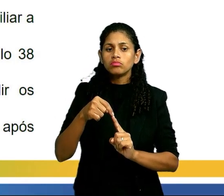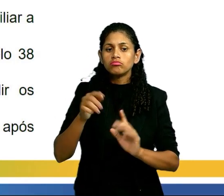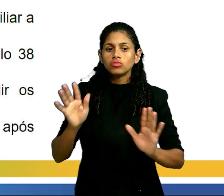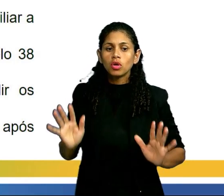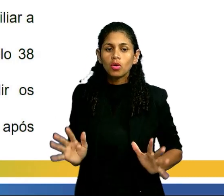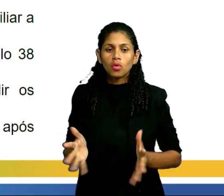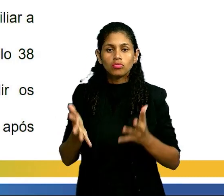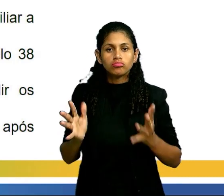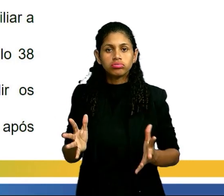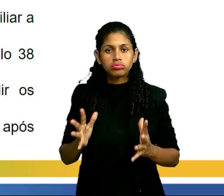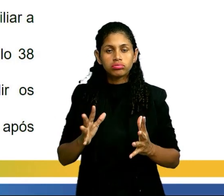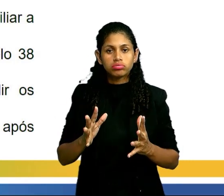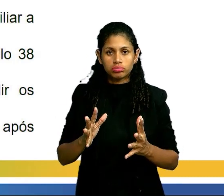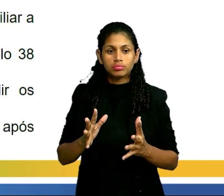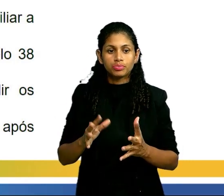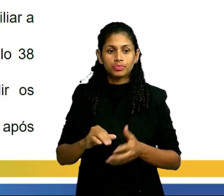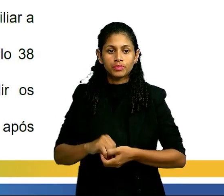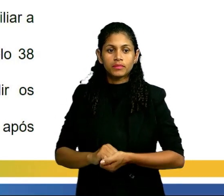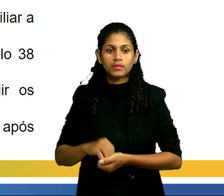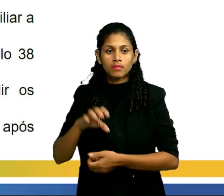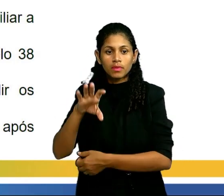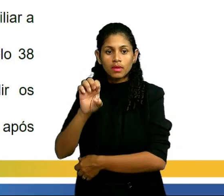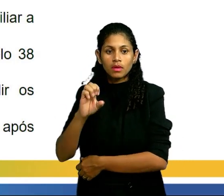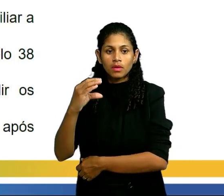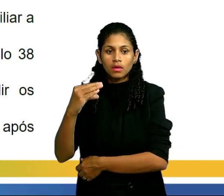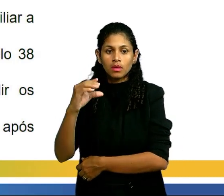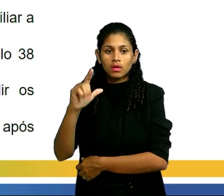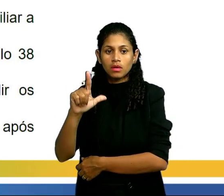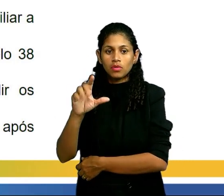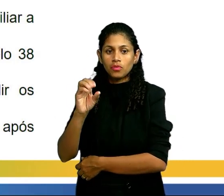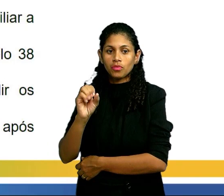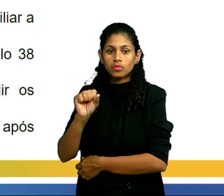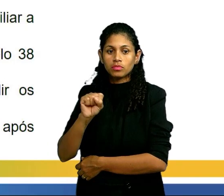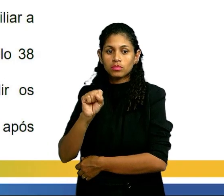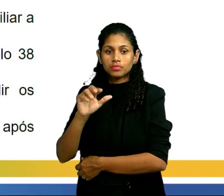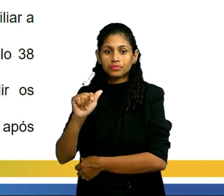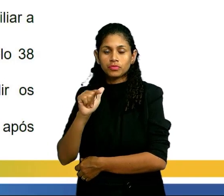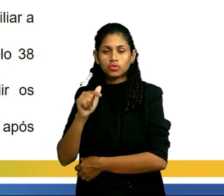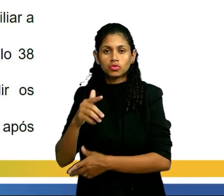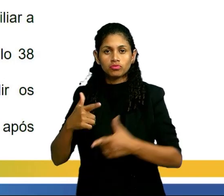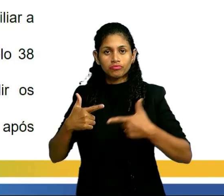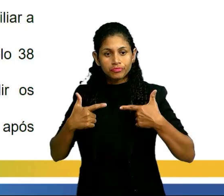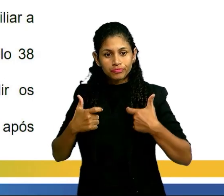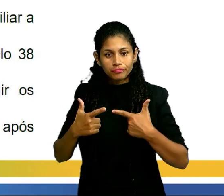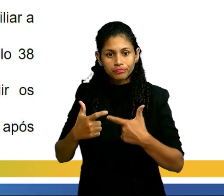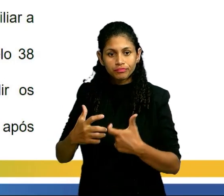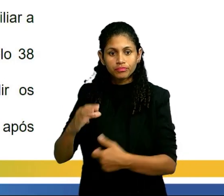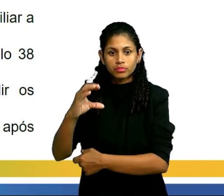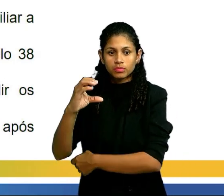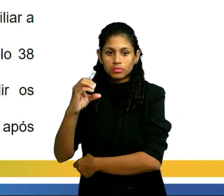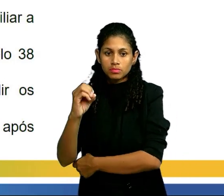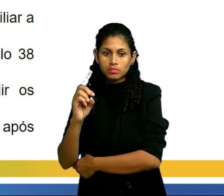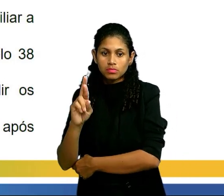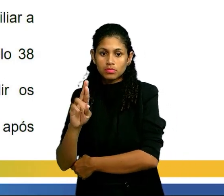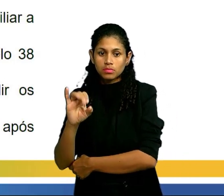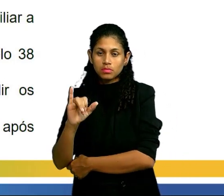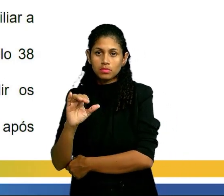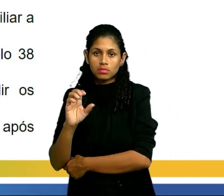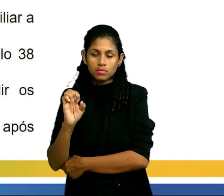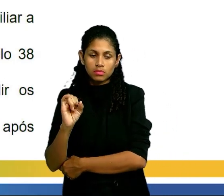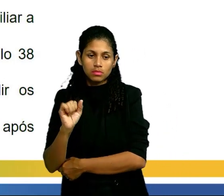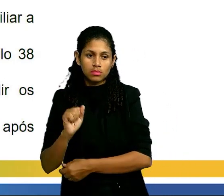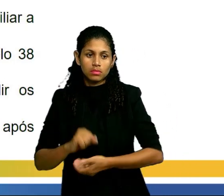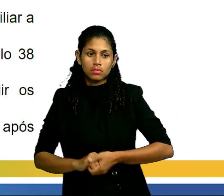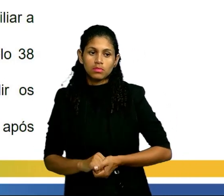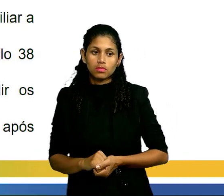em 1950. Então, de acordo com tudo que nós falamos hoje, que nós relembramos hoje, essa tá fácil,